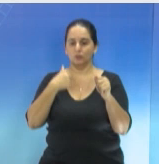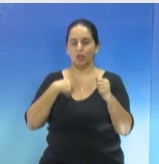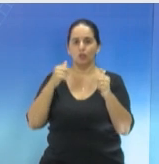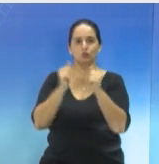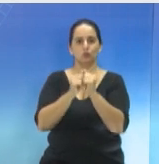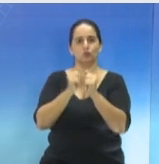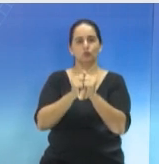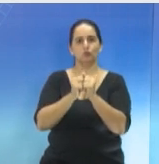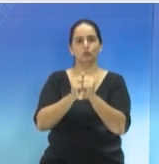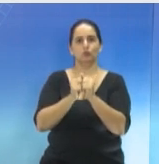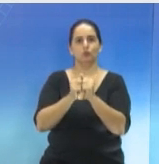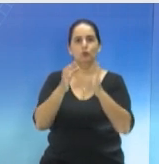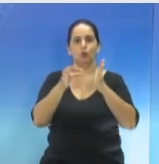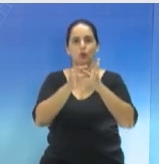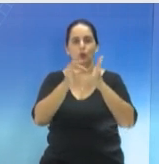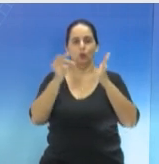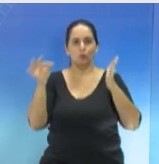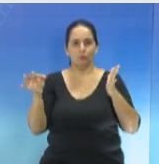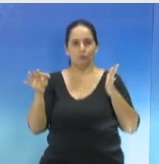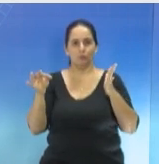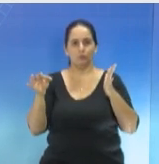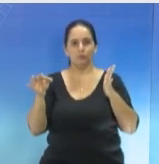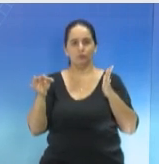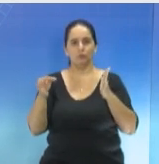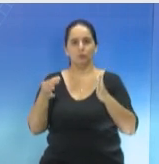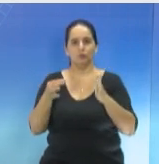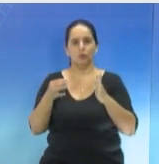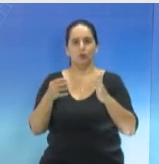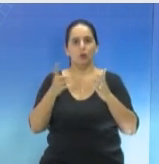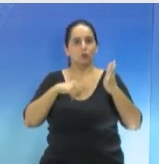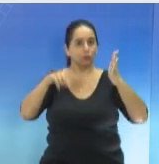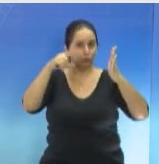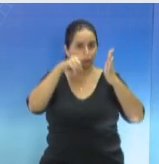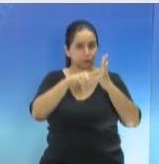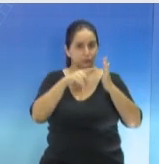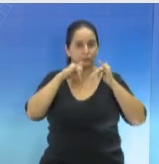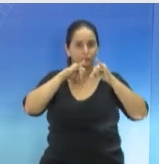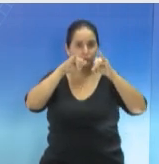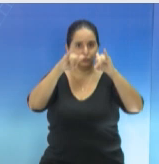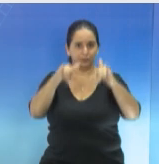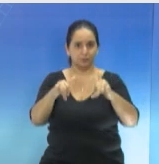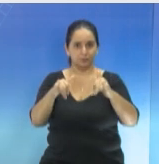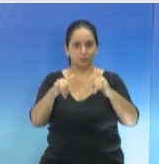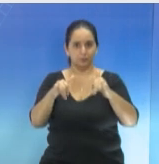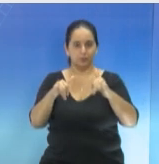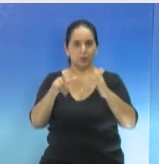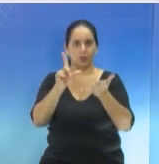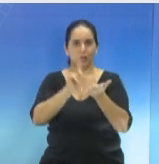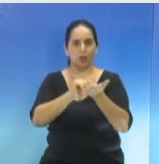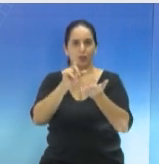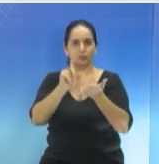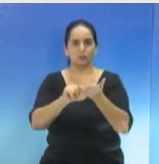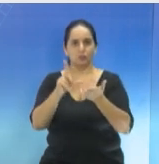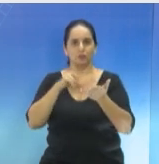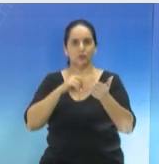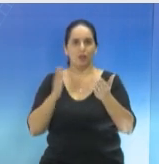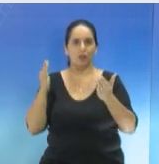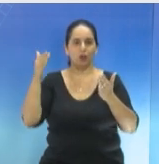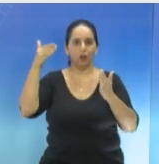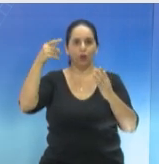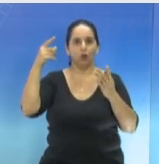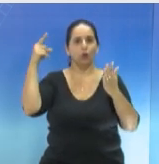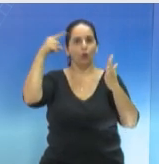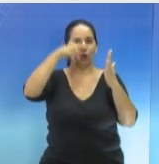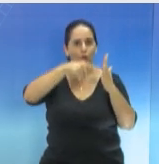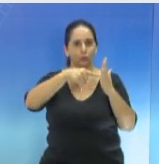na organização da objetividade das informações, como em este artigo tem por finalidade e